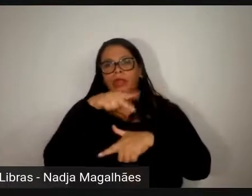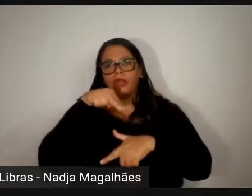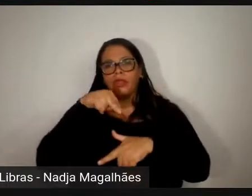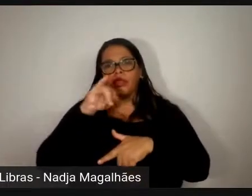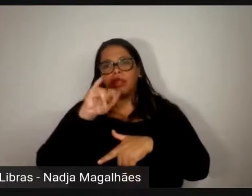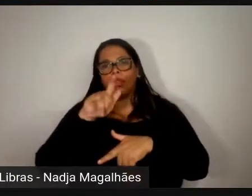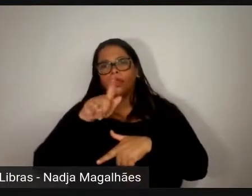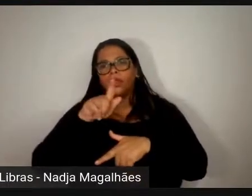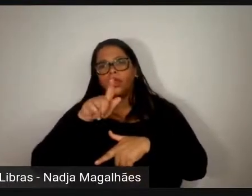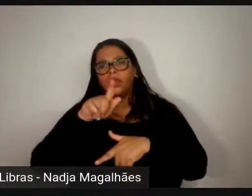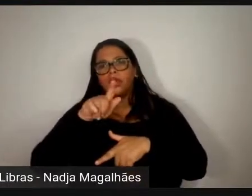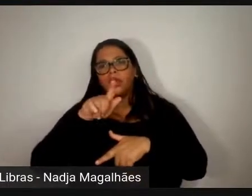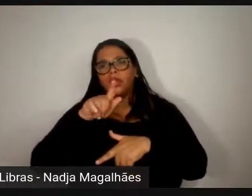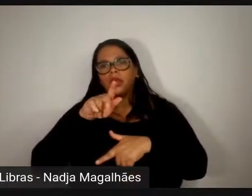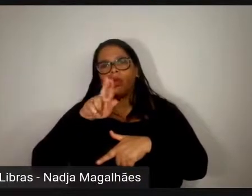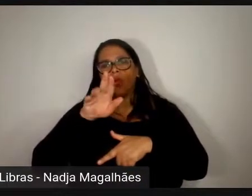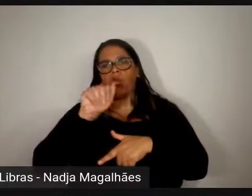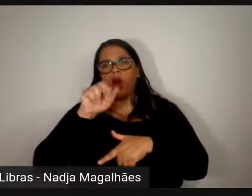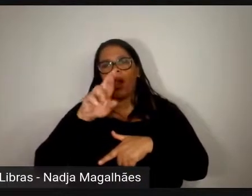e agora me deu branco. Quem é o outro?